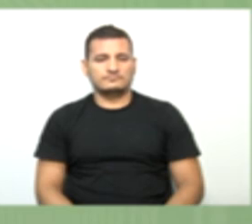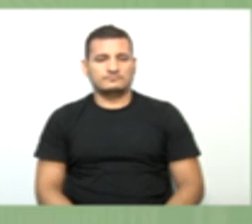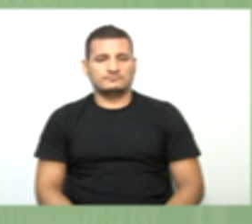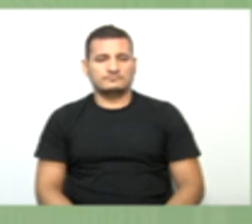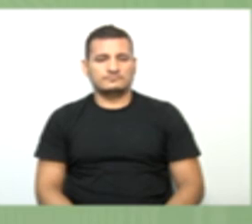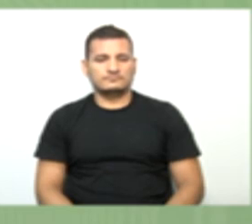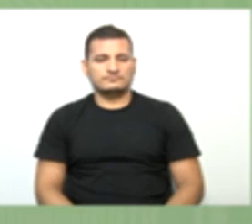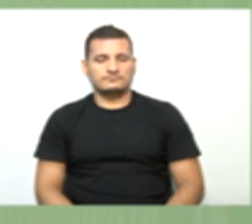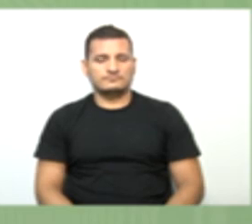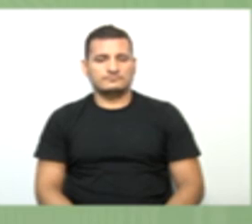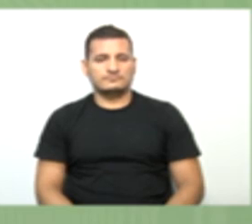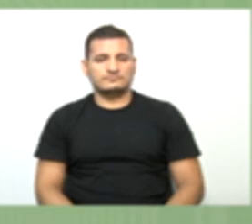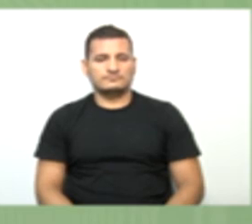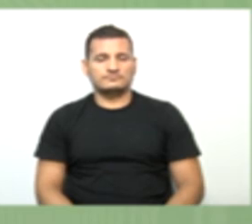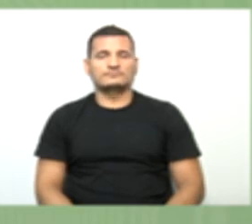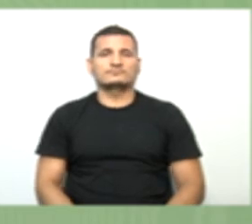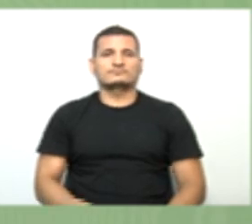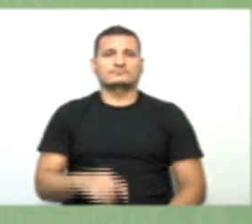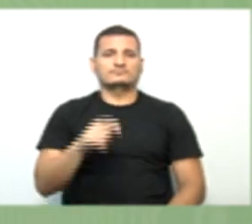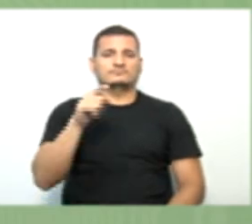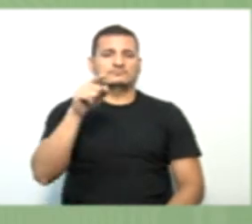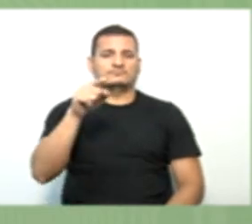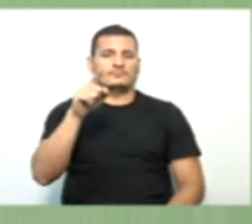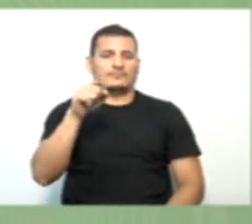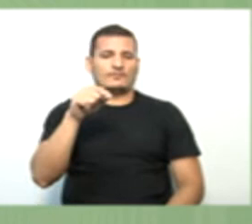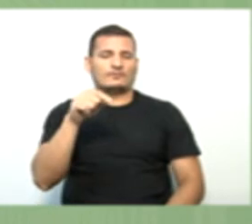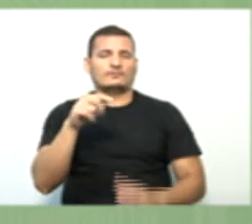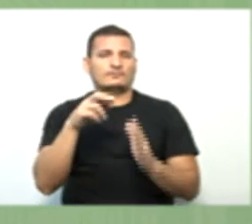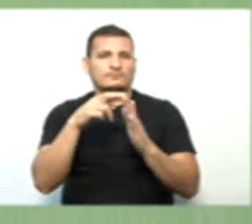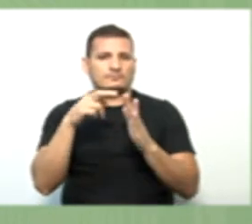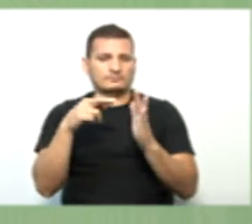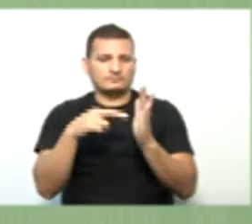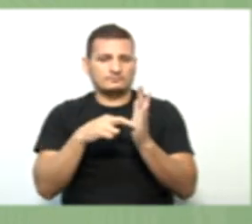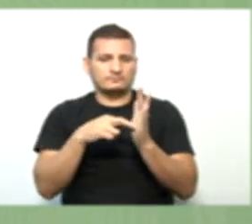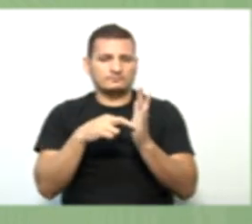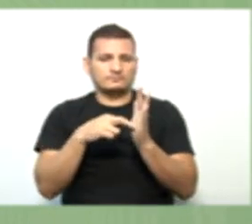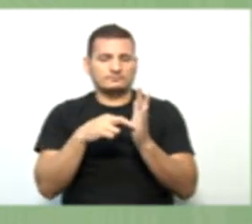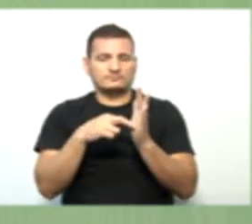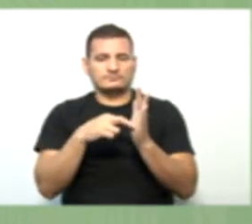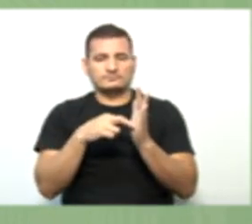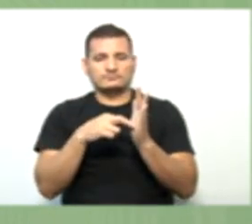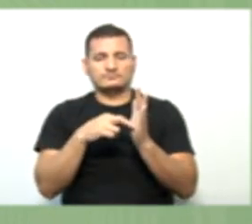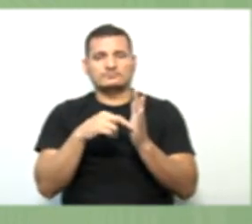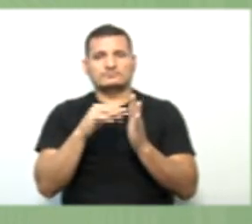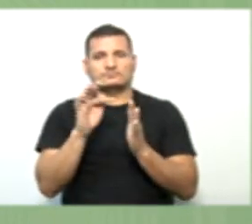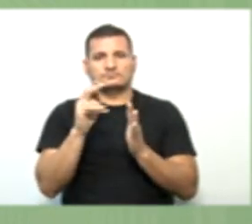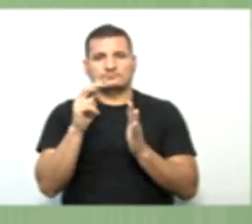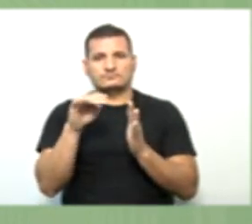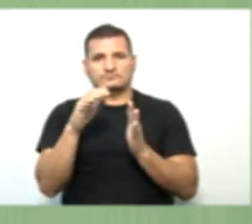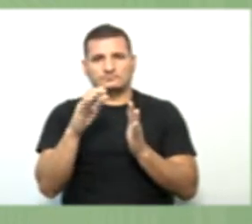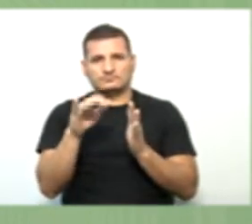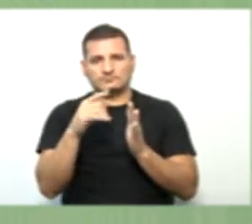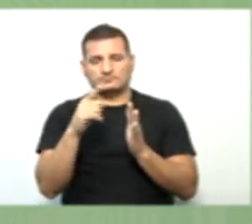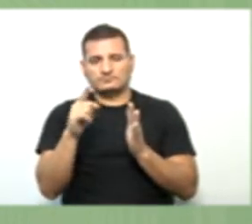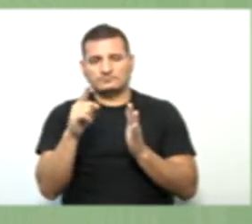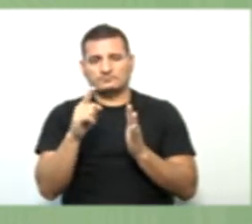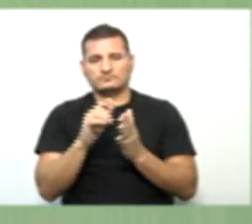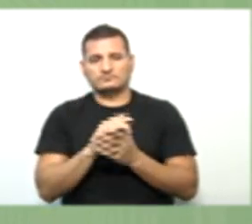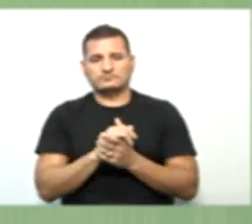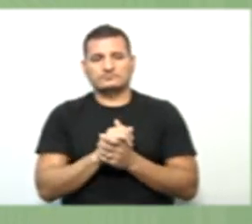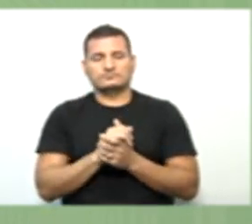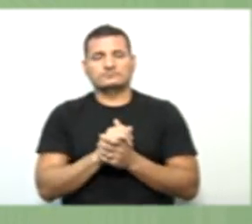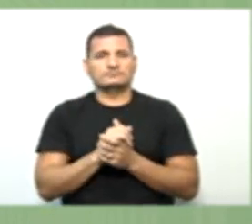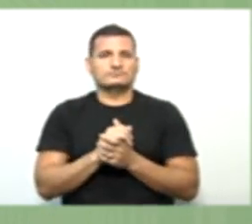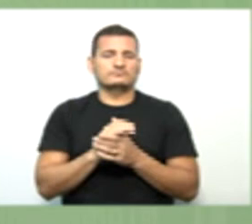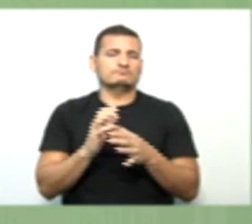e altura. Esses são os parâmetros que essa função recebe. Aí, eu vou ter aqui, por exemplo, o cálculo.